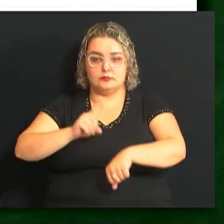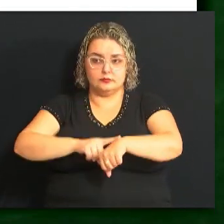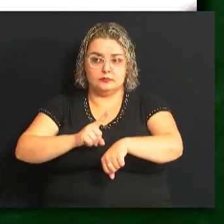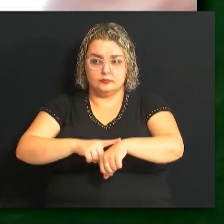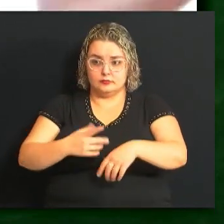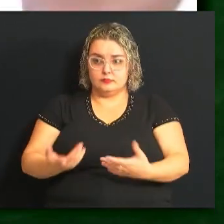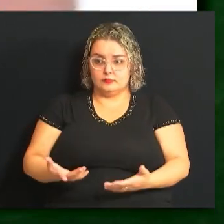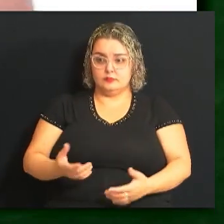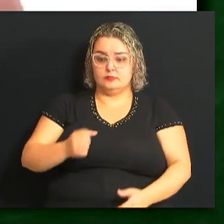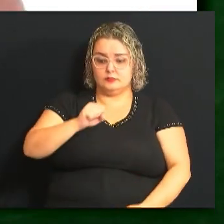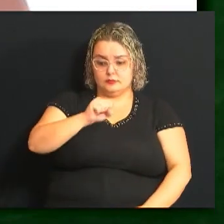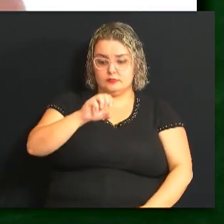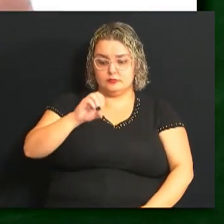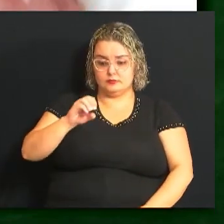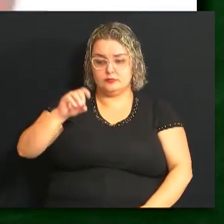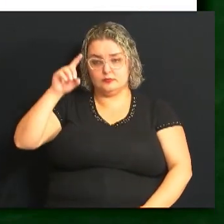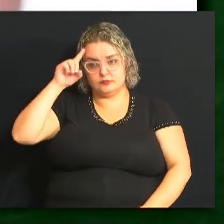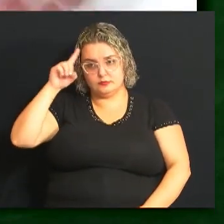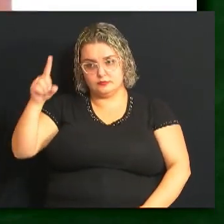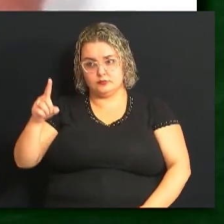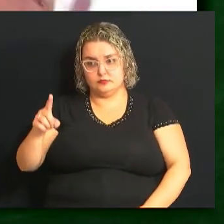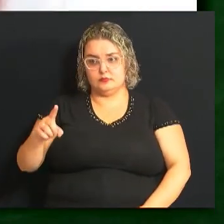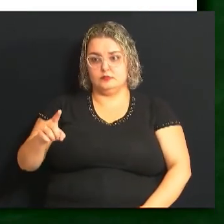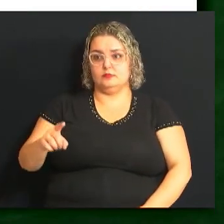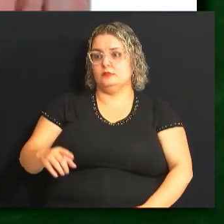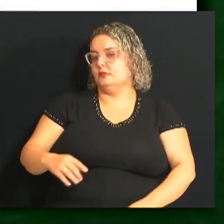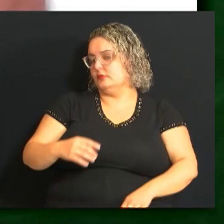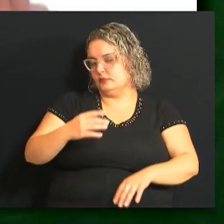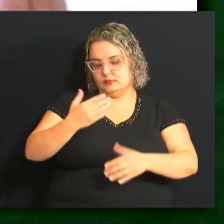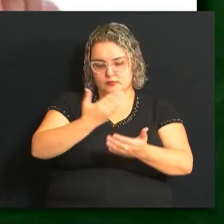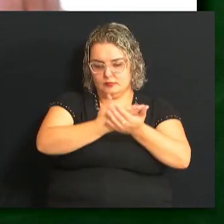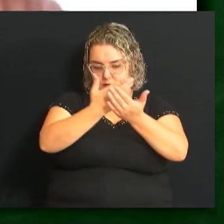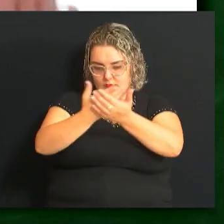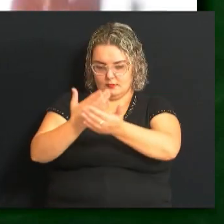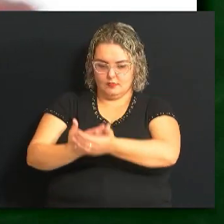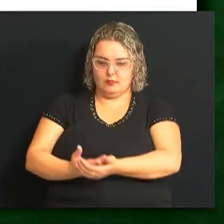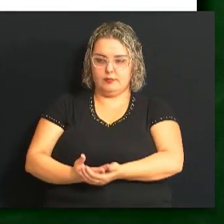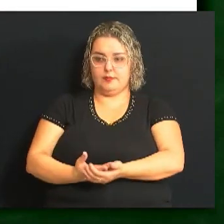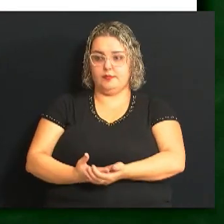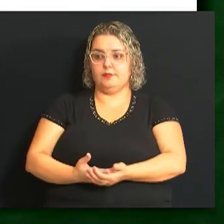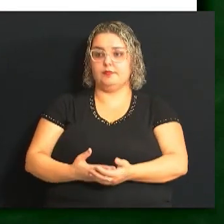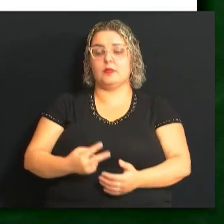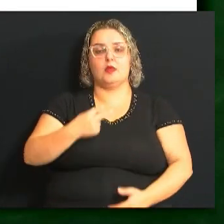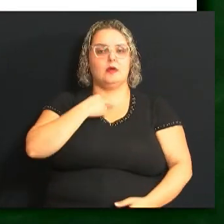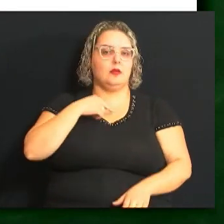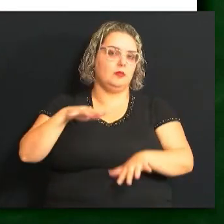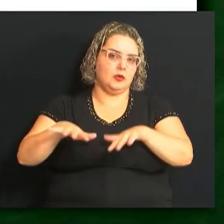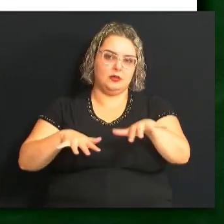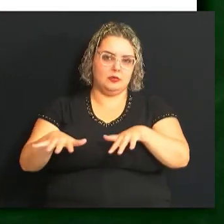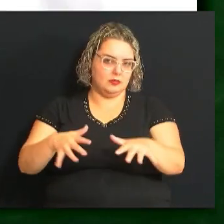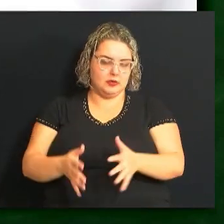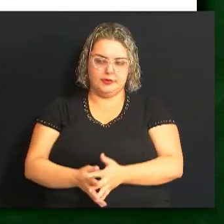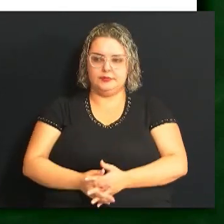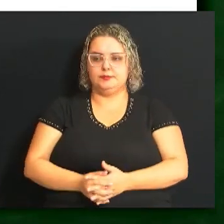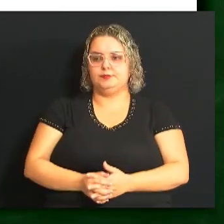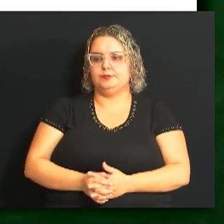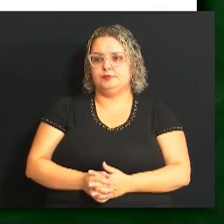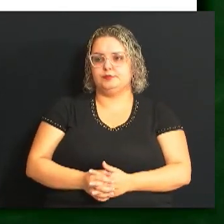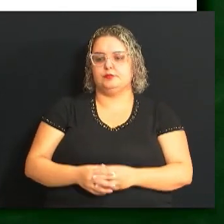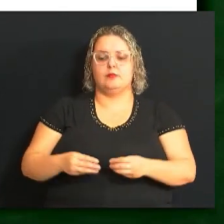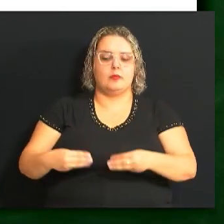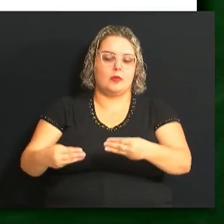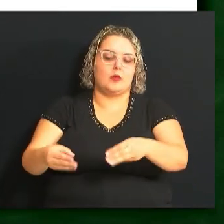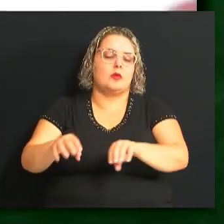800 dias letivos. Então, a gente tem as disciplinas que fazem parte que ali não pode se mexer. Isso é o Ministério da Educação